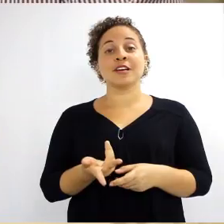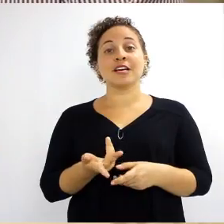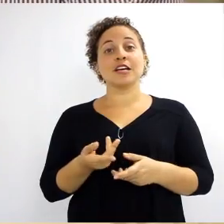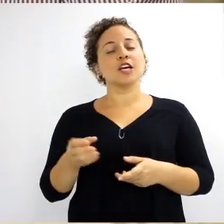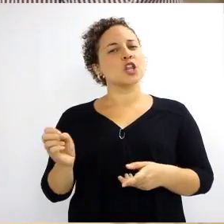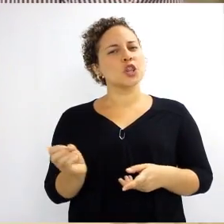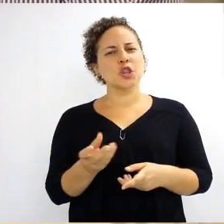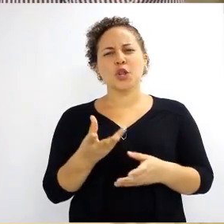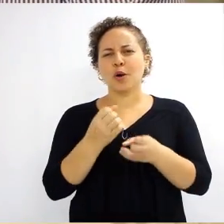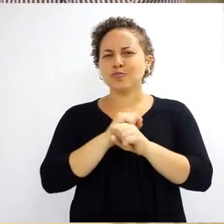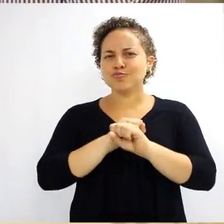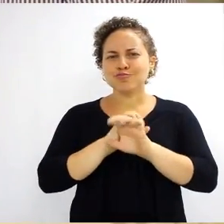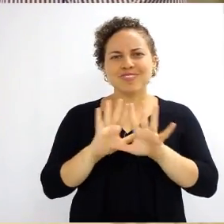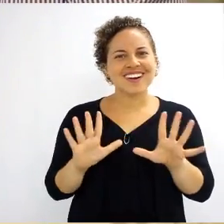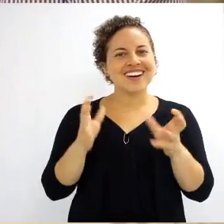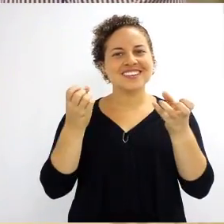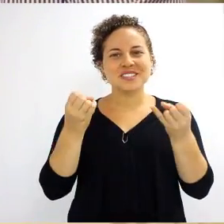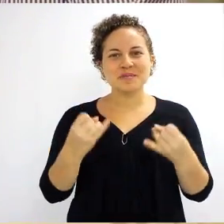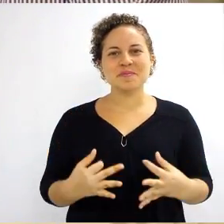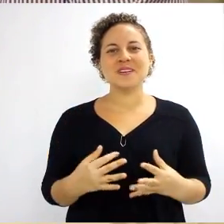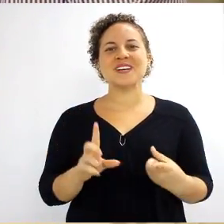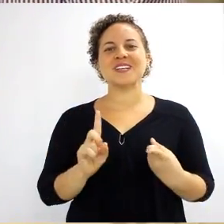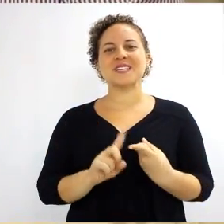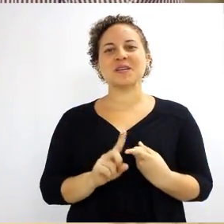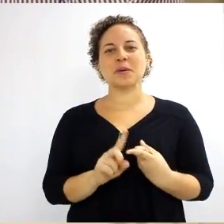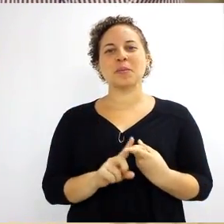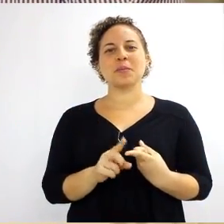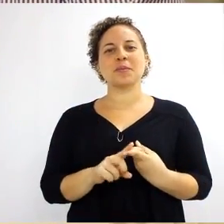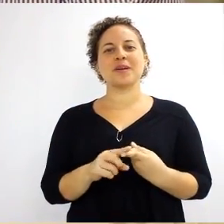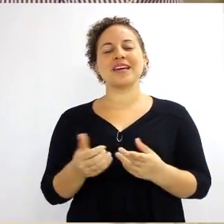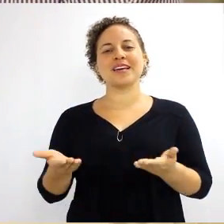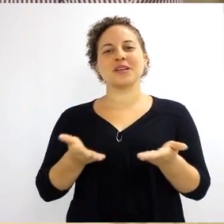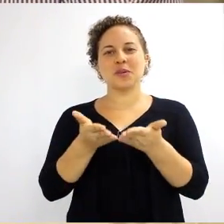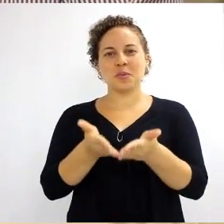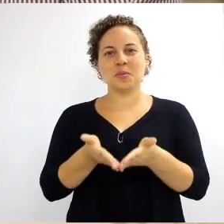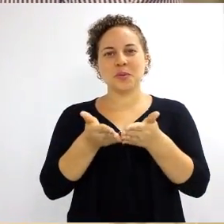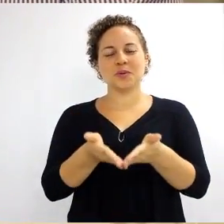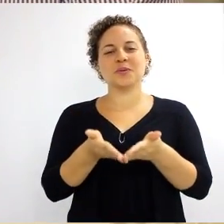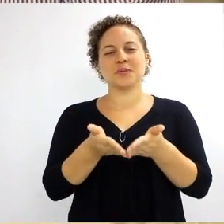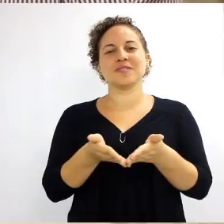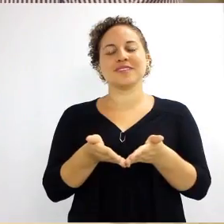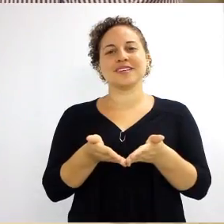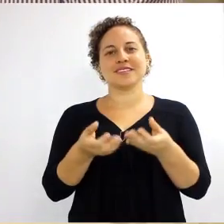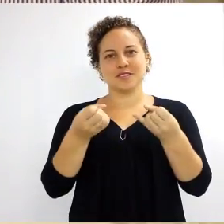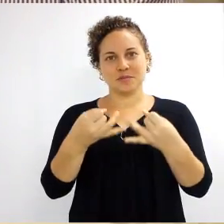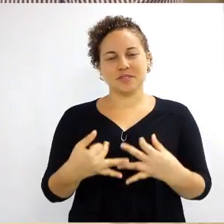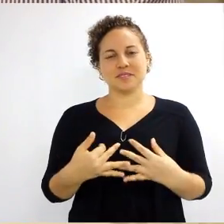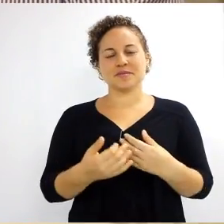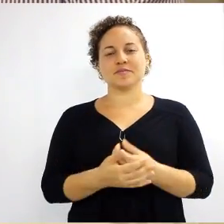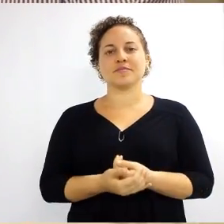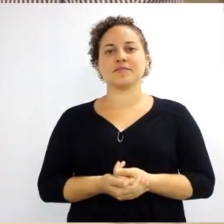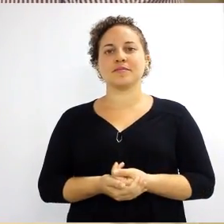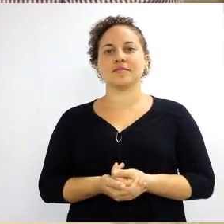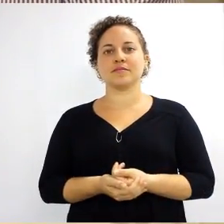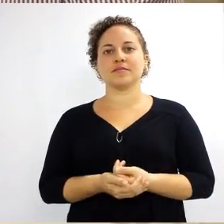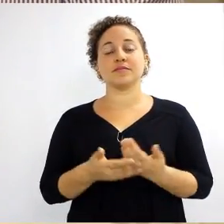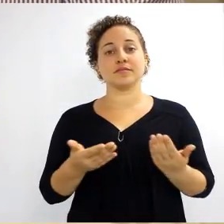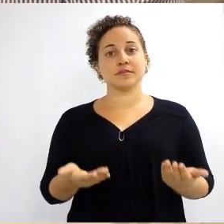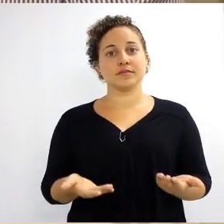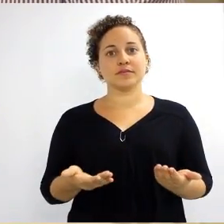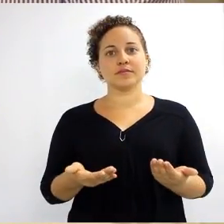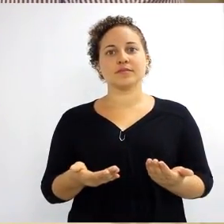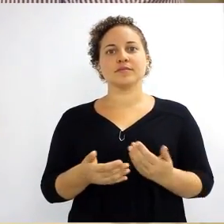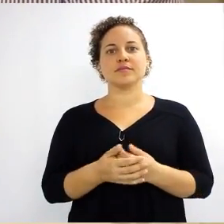faça novos esclarecimentos ou nos conduza a uma operação portuária, quem sabe, né? Pois é, inclusive se a escola